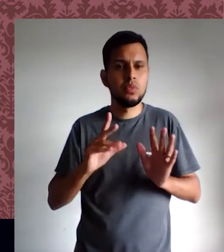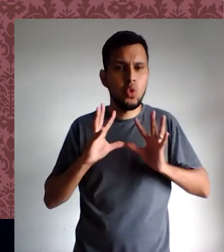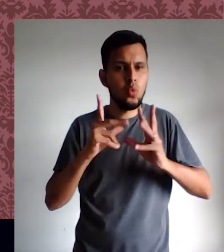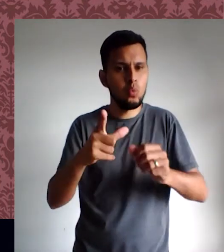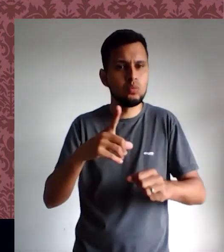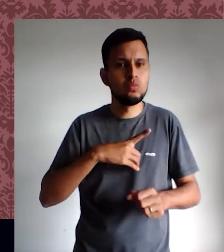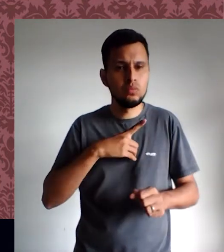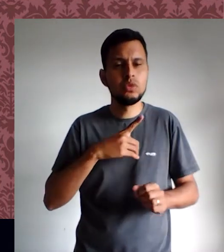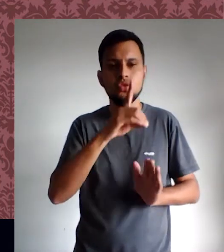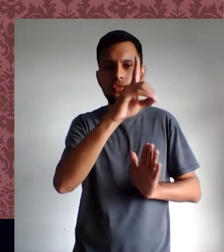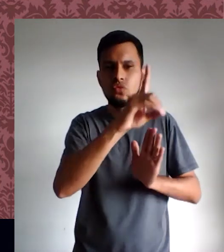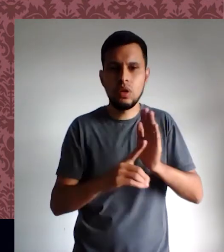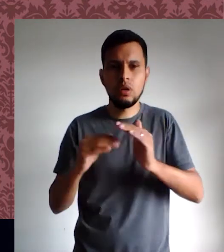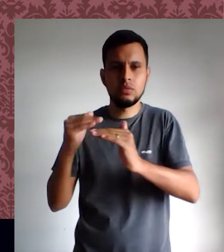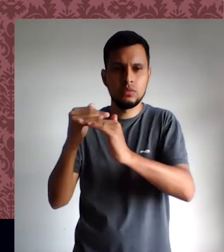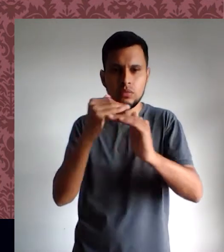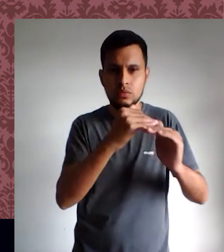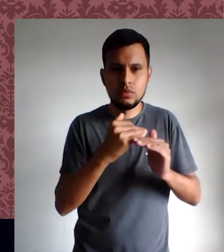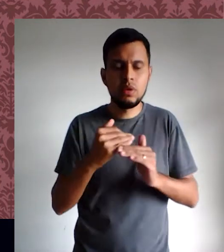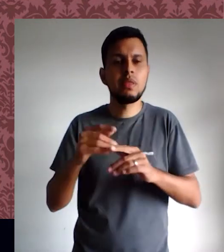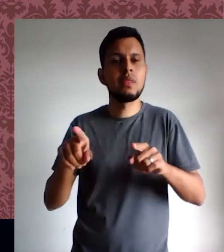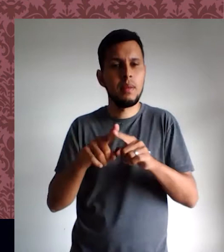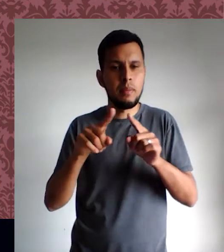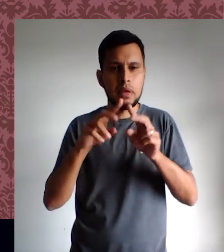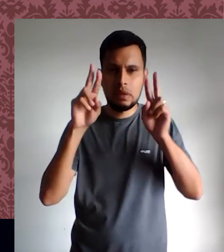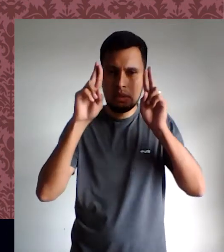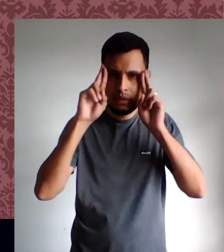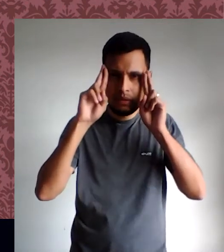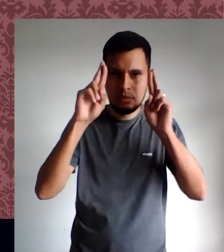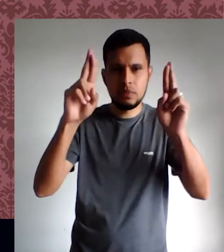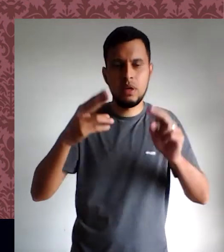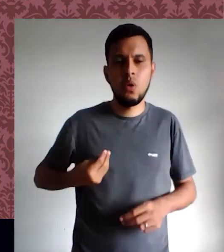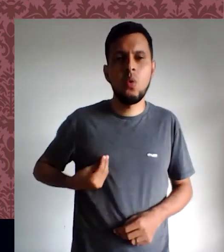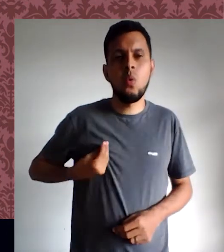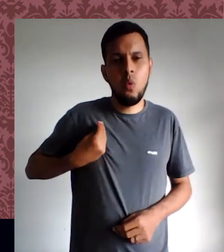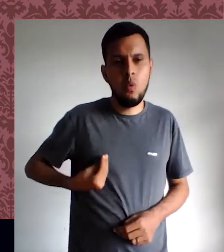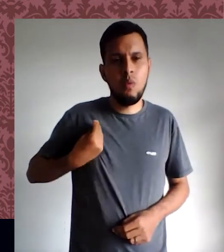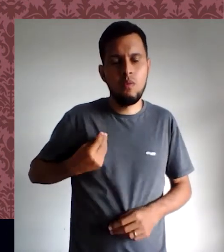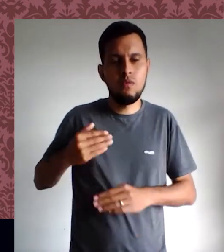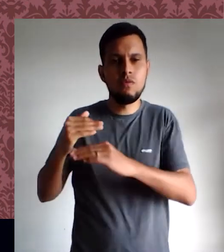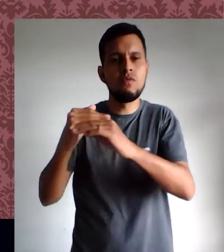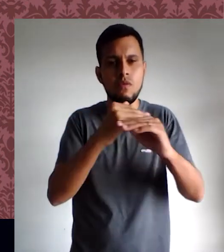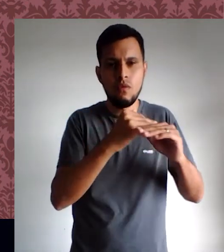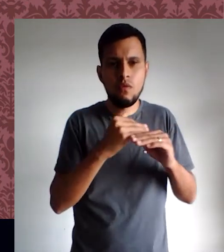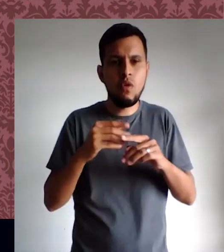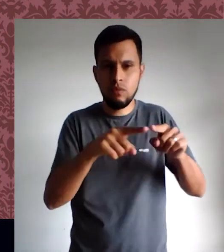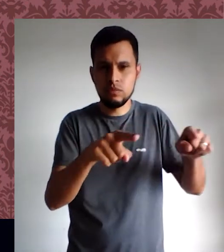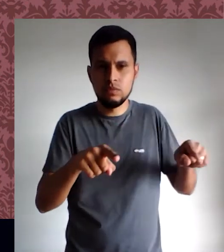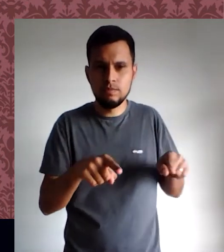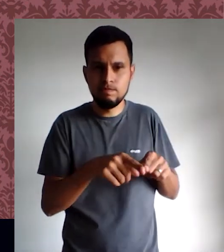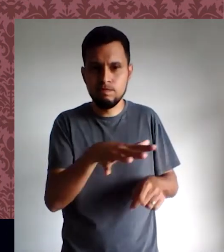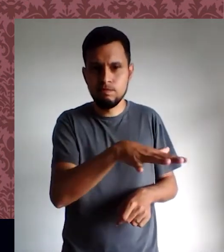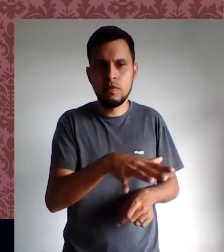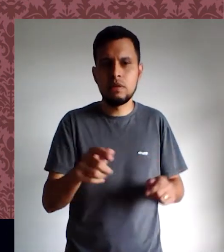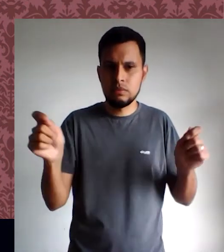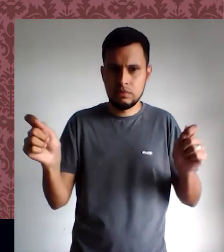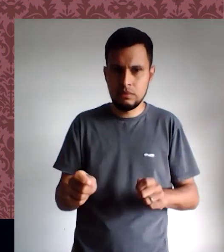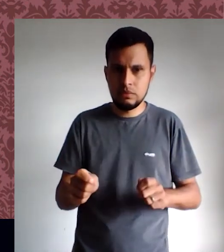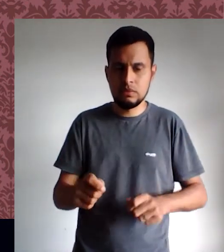os mesmos direitos, que todo mundo tenha o mesmo respeito, que